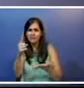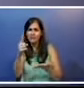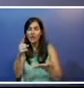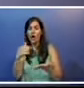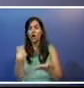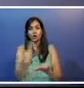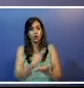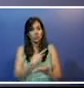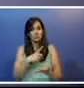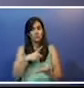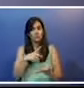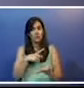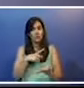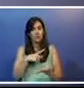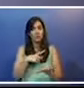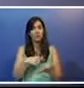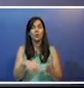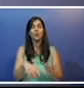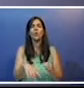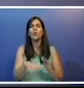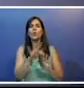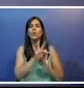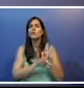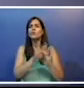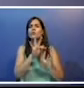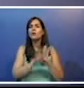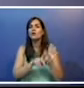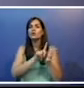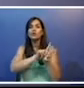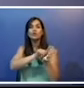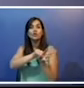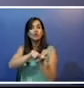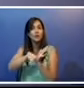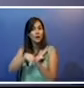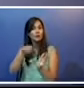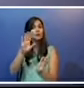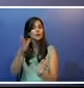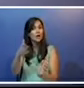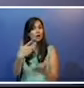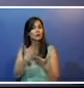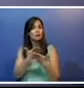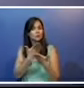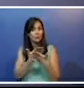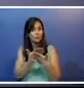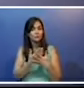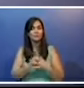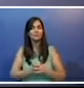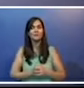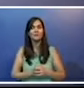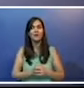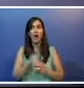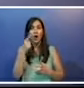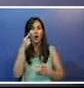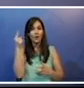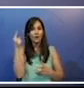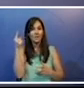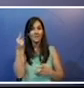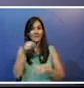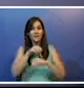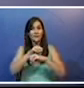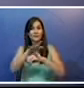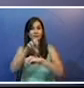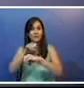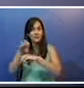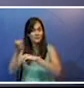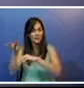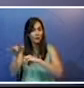gêneros textuais que estudou ou produziu nos últimos anos. Então, nós temos aqui algumas sugestões de